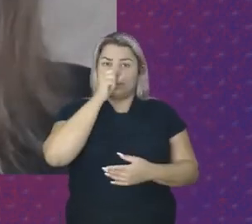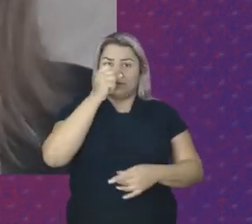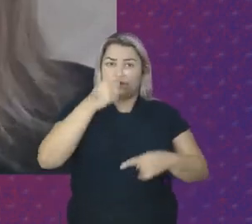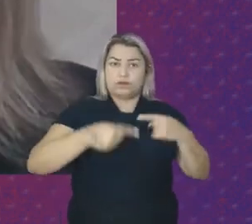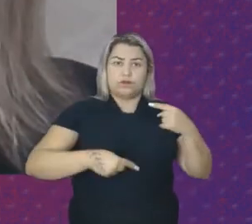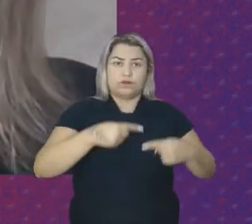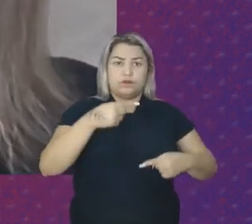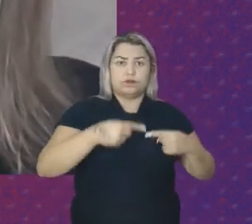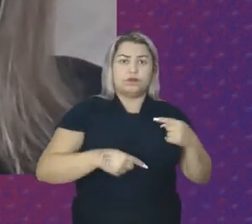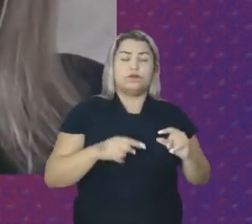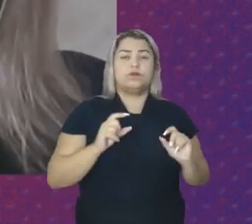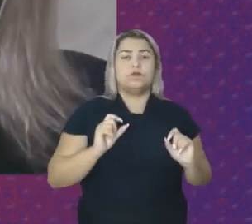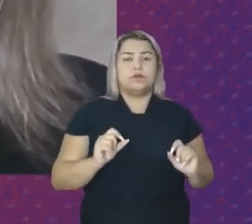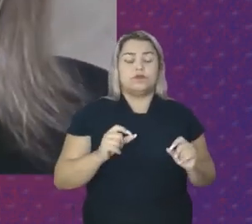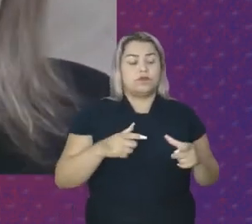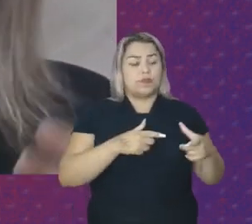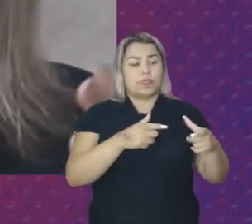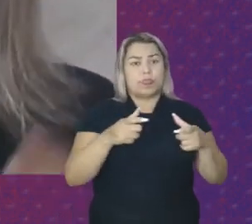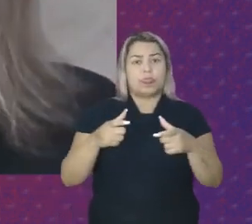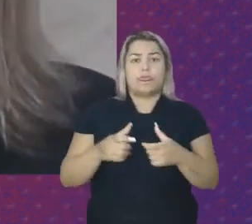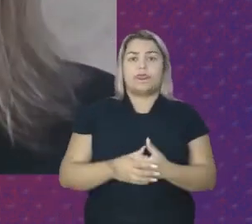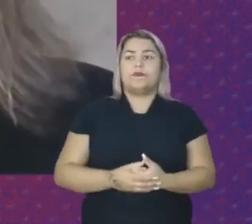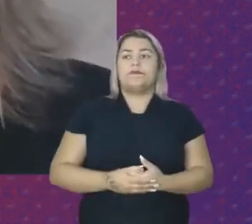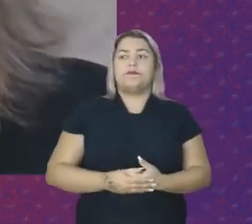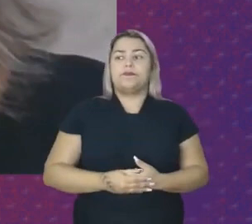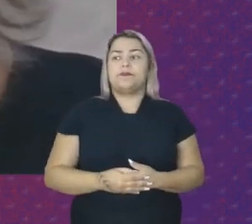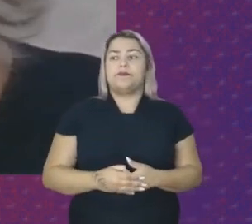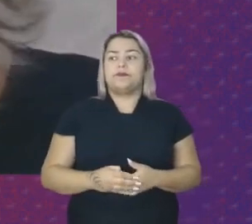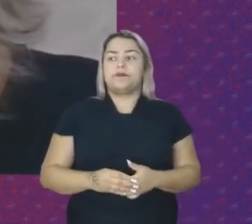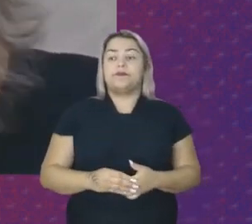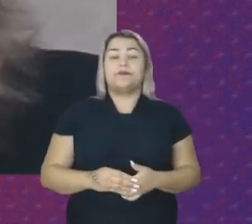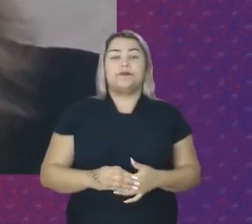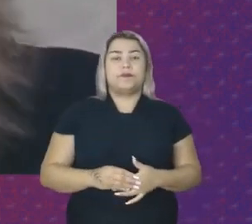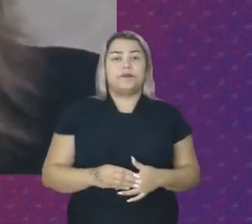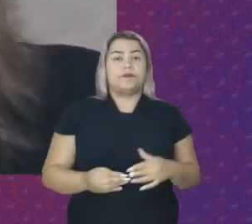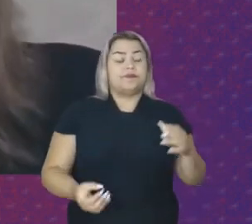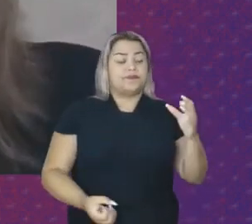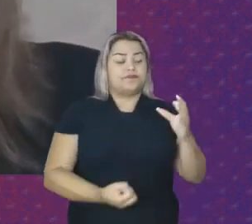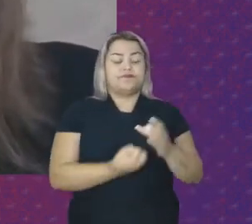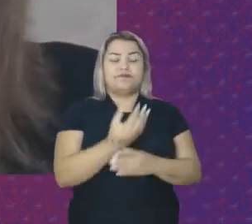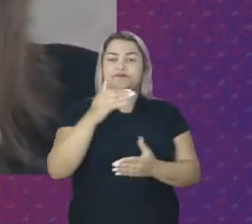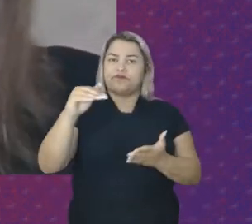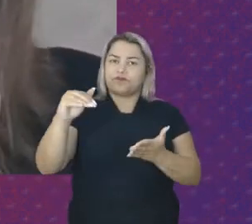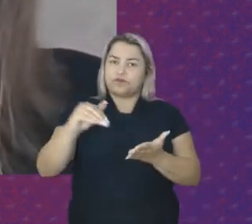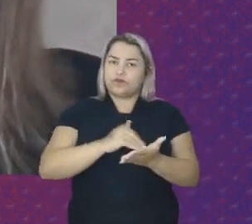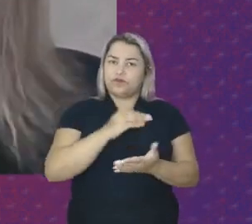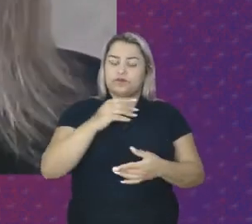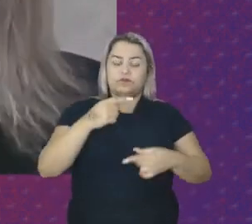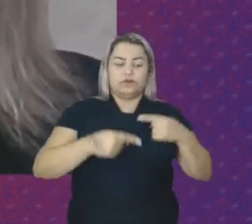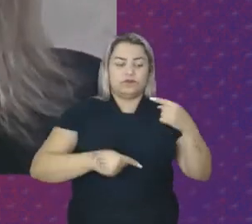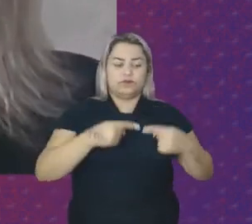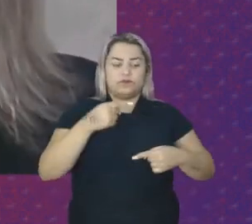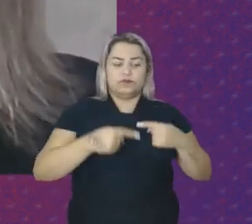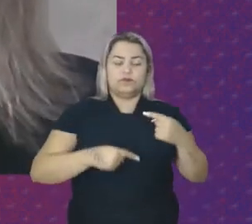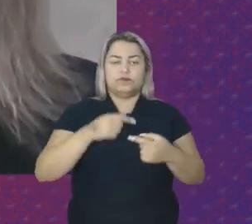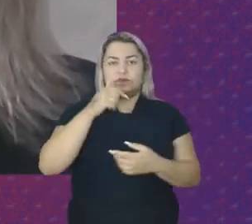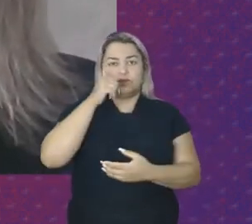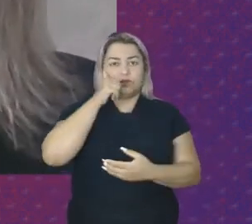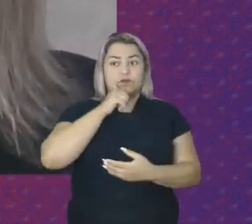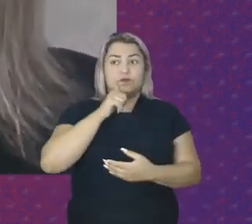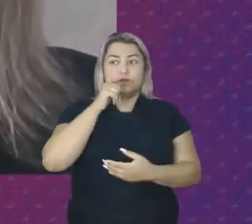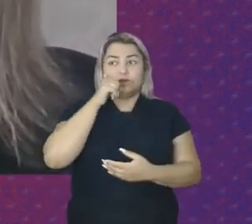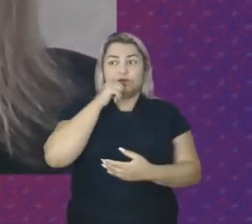políticas nessa área. E a partir da criação da Secretaria de Políticas para as Mulheres,